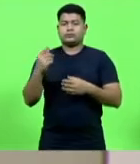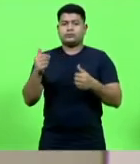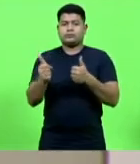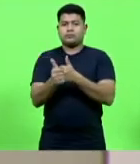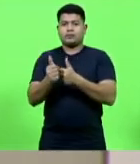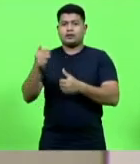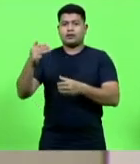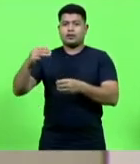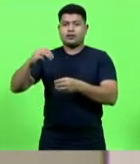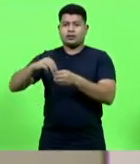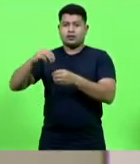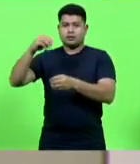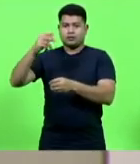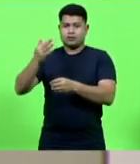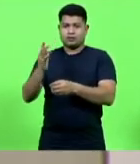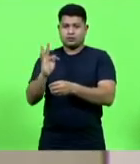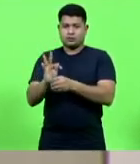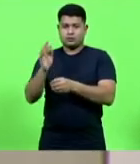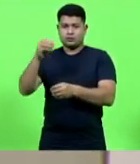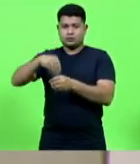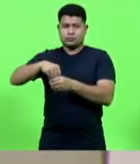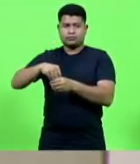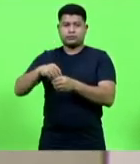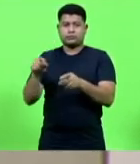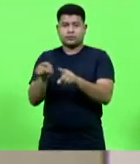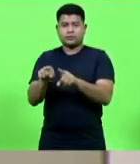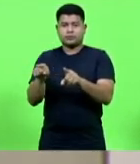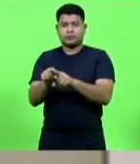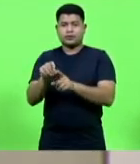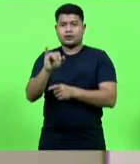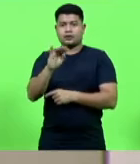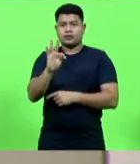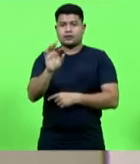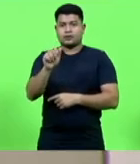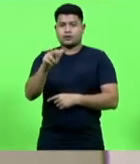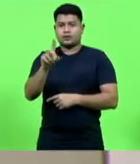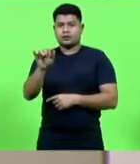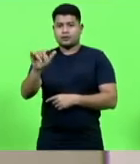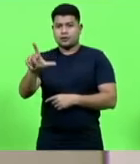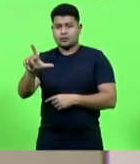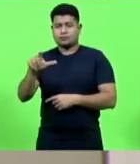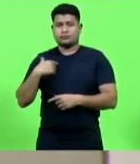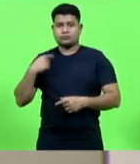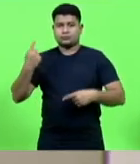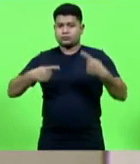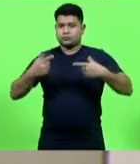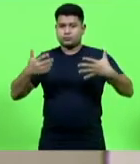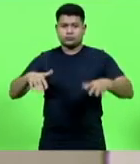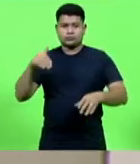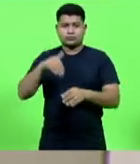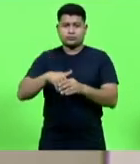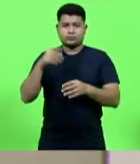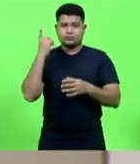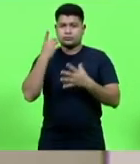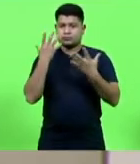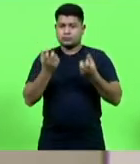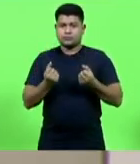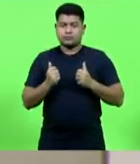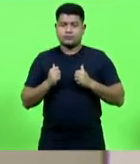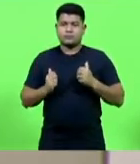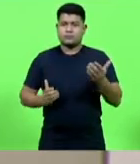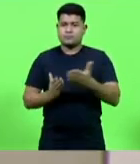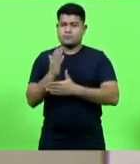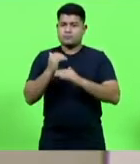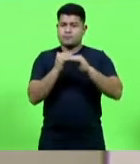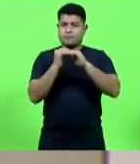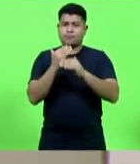Indaial. Em discussão. Não havendo quem queira discutir, em votação, deputados que aprovam, permaneçam como se encontram, aprovado por unanimidade.